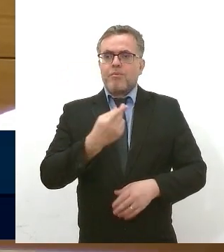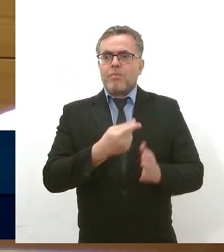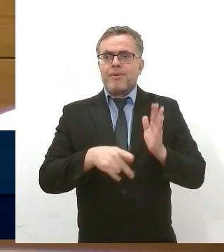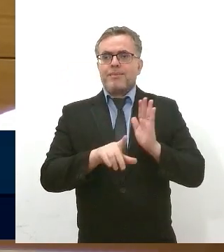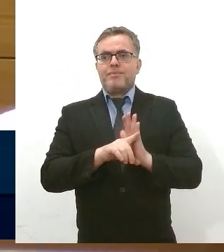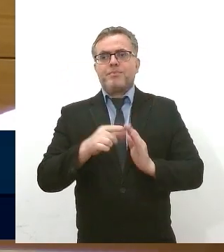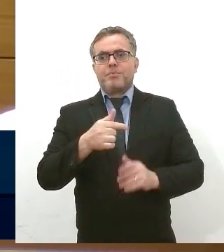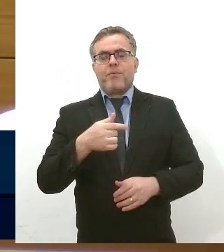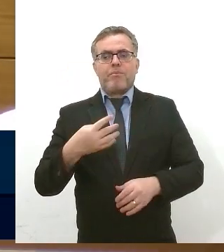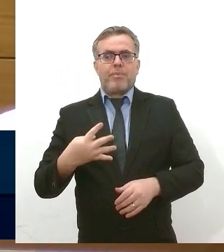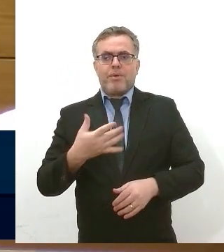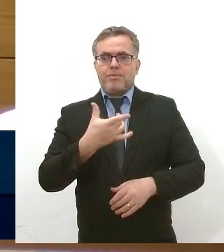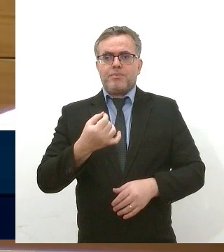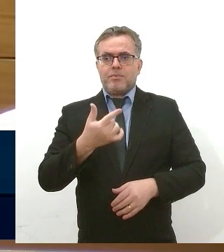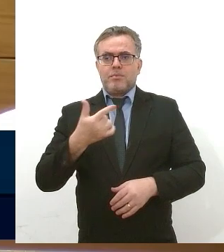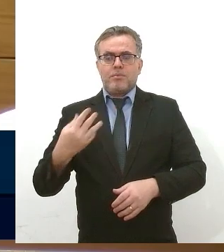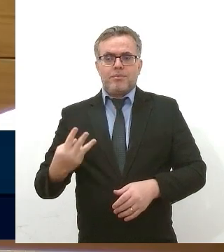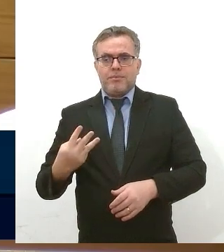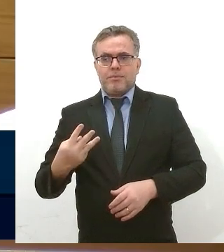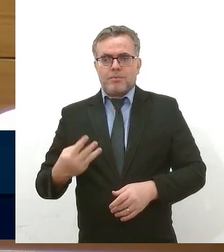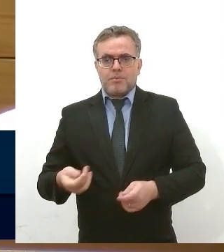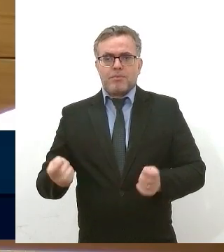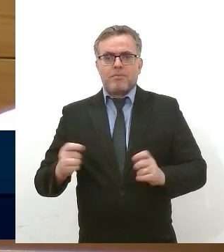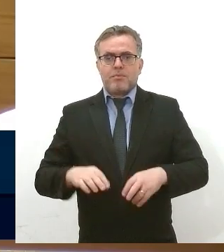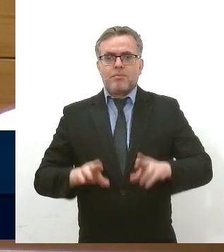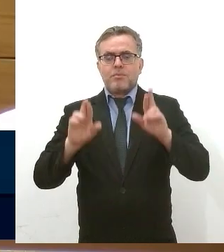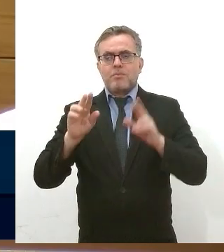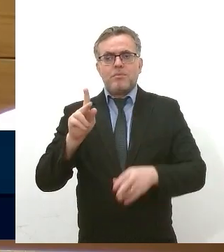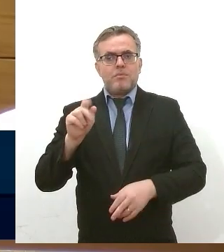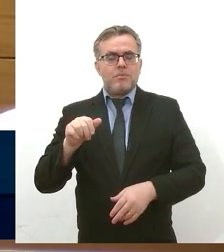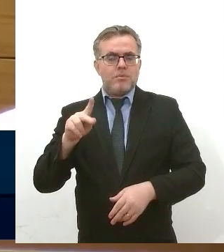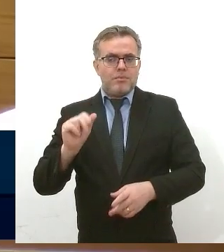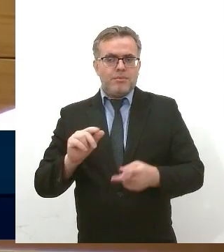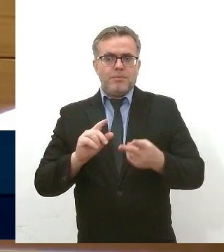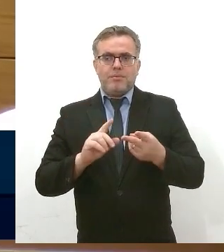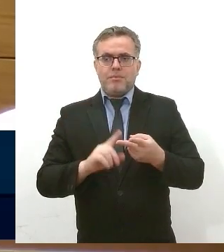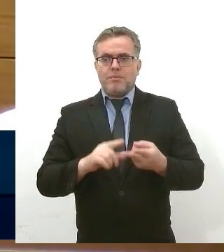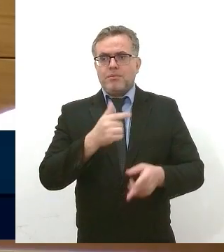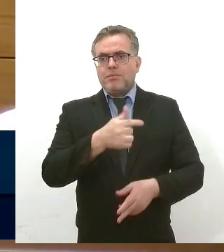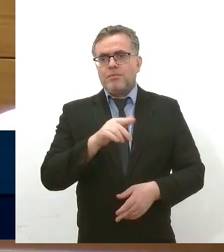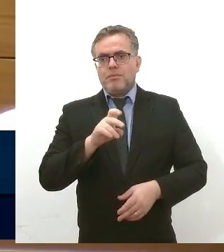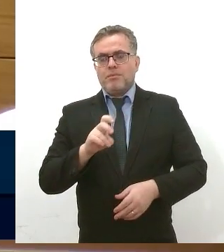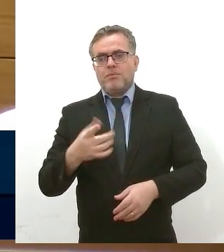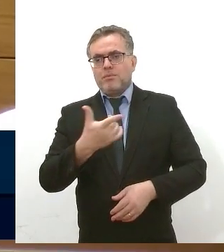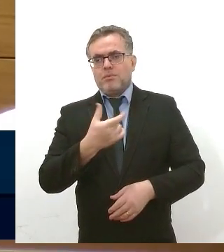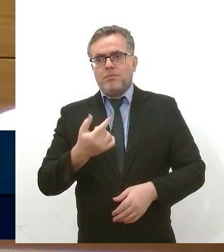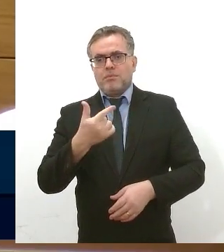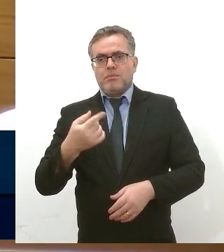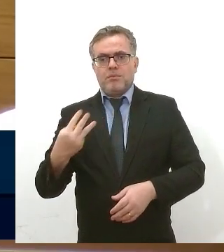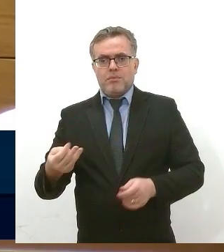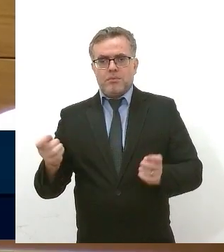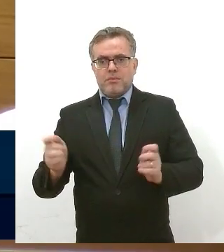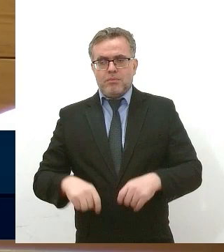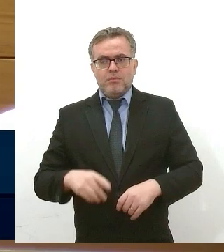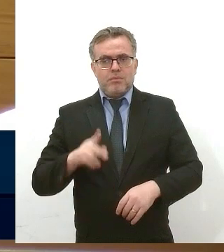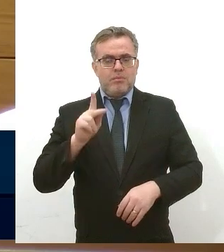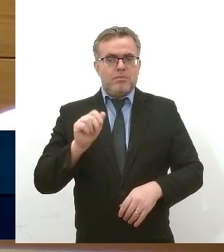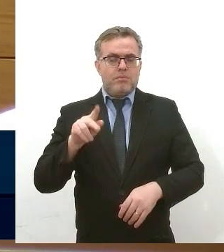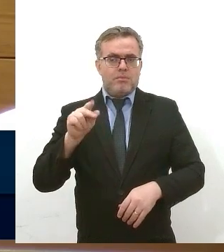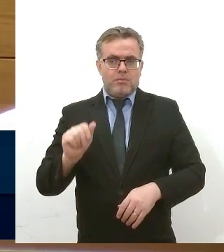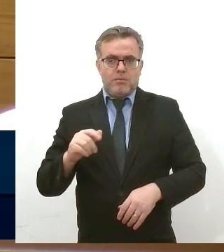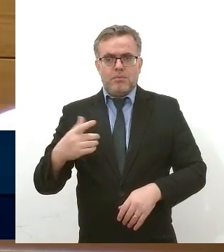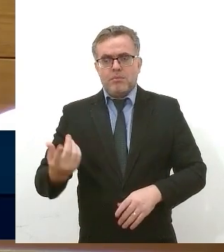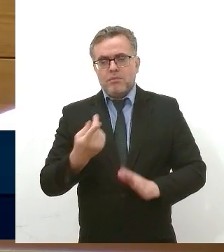74/2023, Cacá Santos. Projeto de lei número 75/2023, Cacá Santos. Projeto de lei